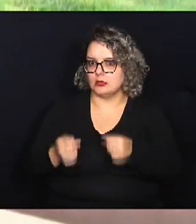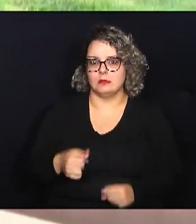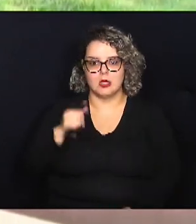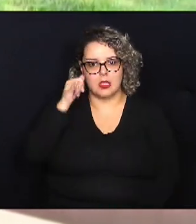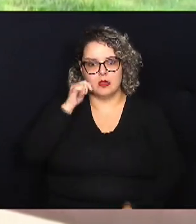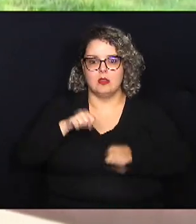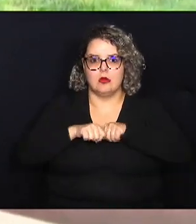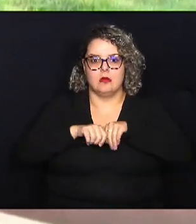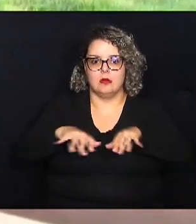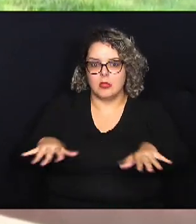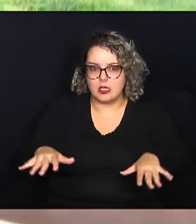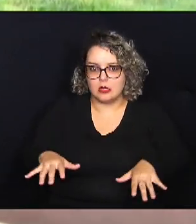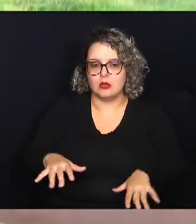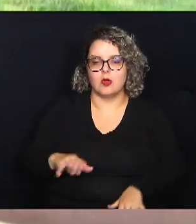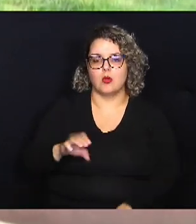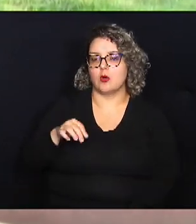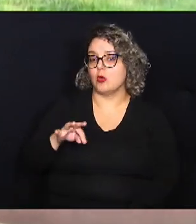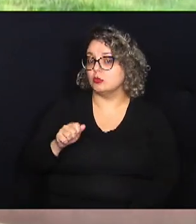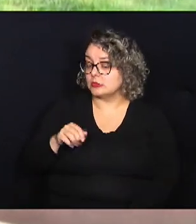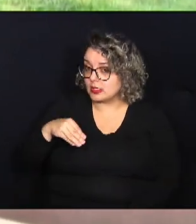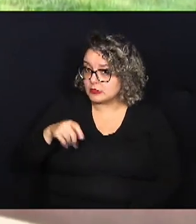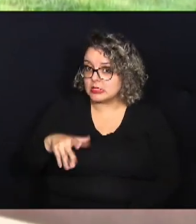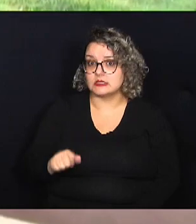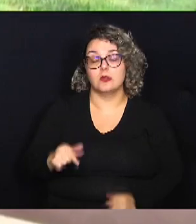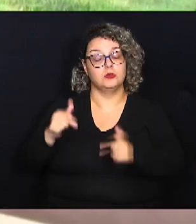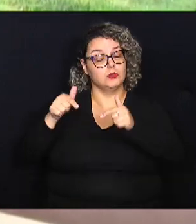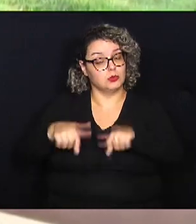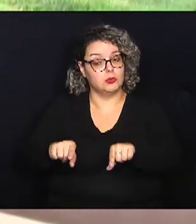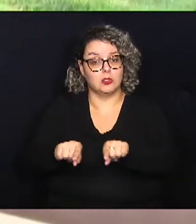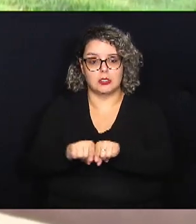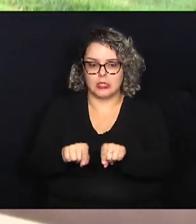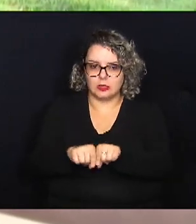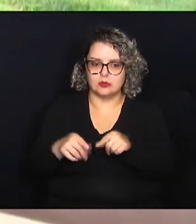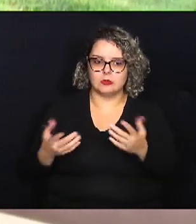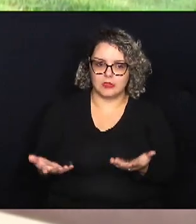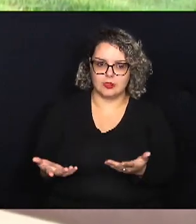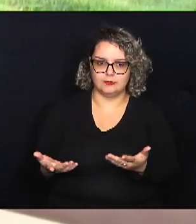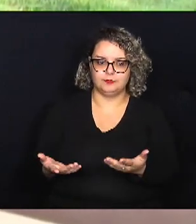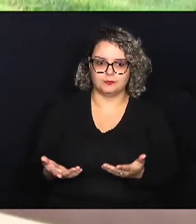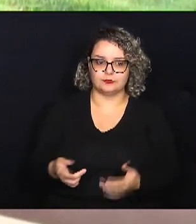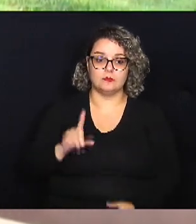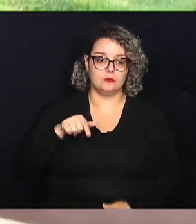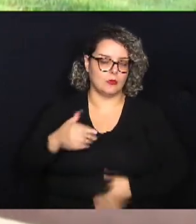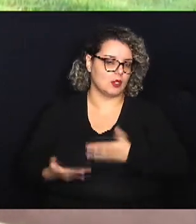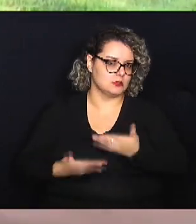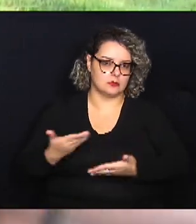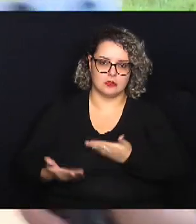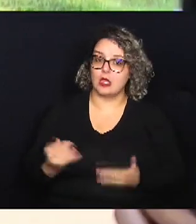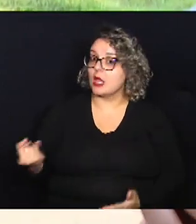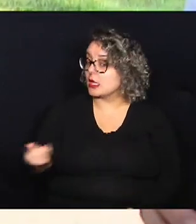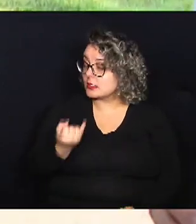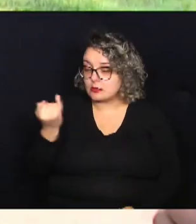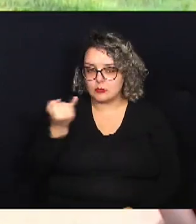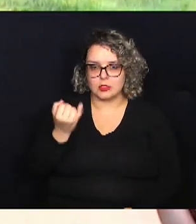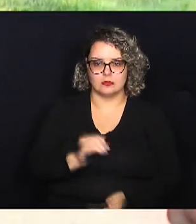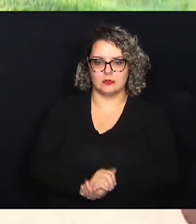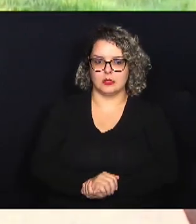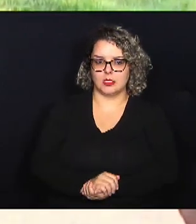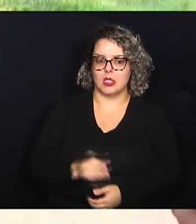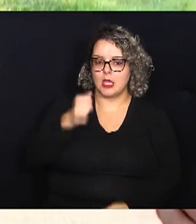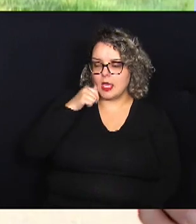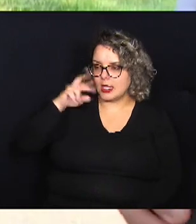contaminação no ambiente, né? Então, esse serviço é essencial. A senhora estava passando